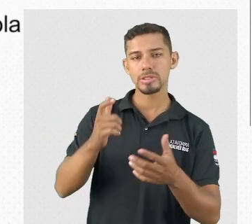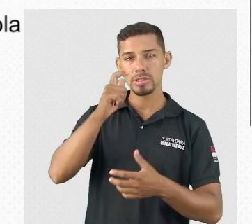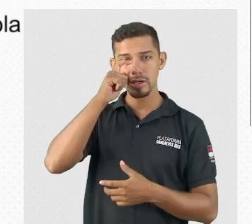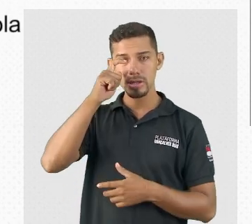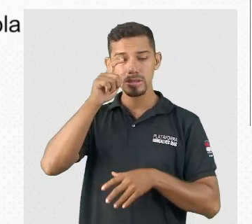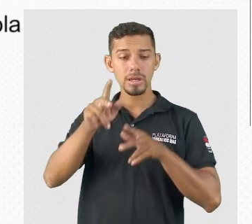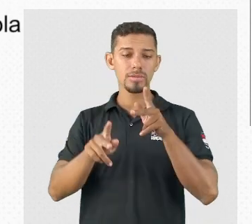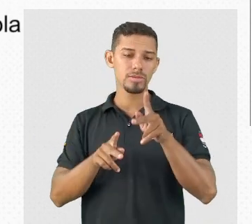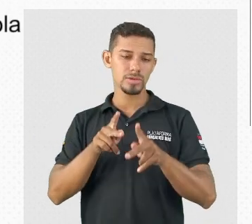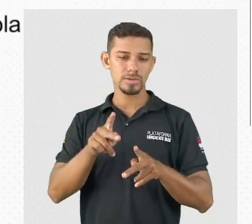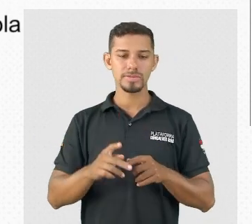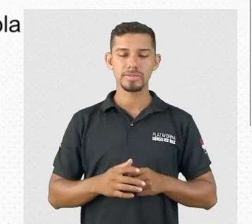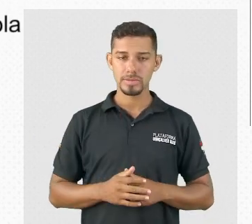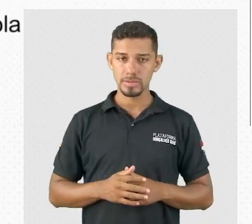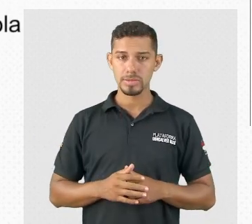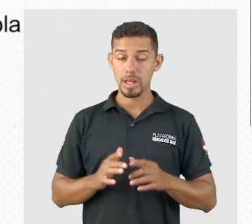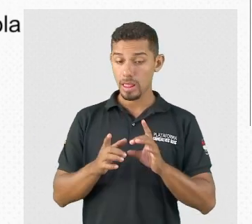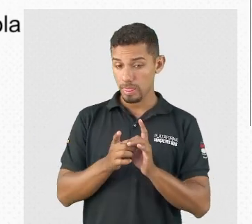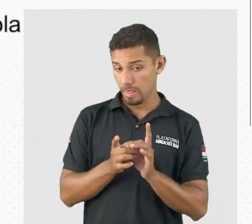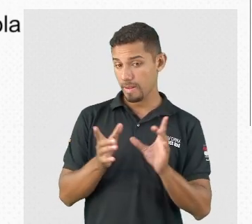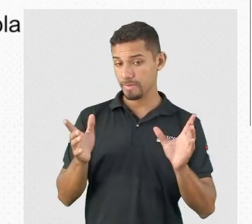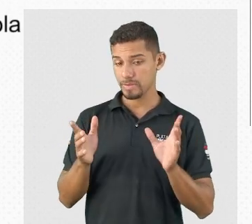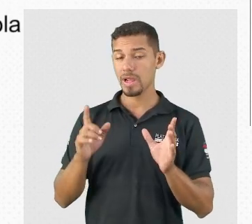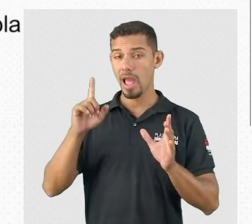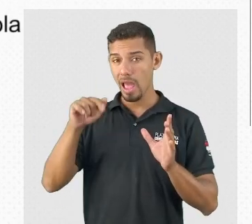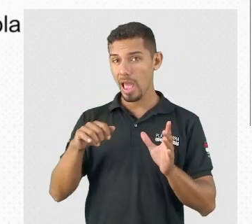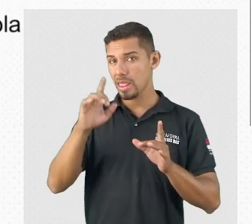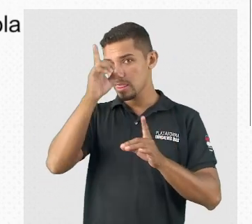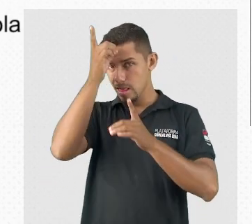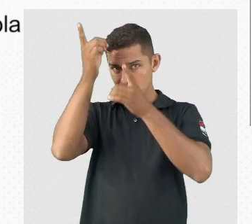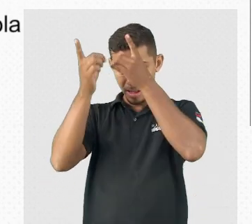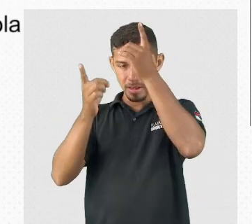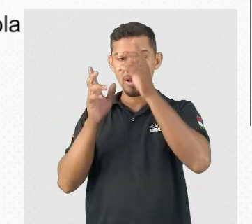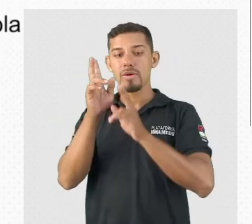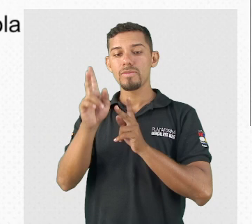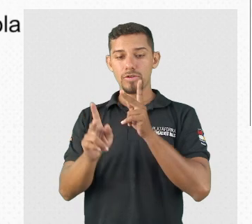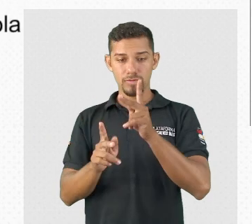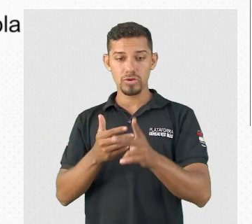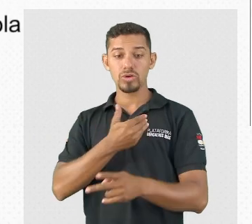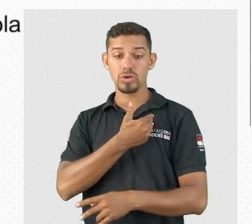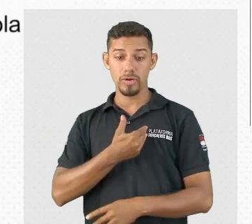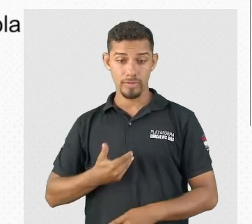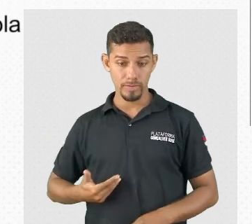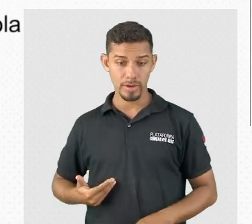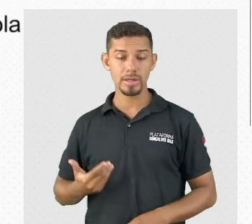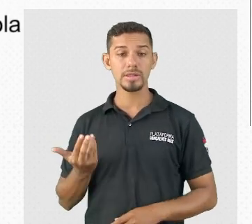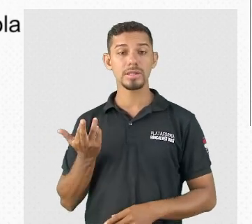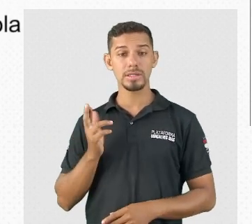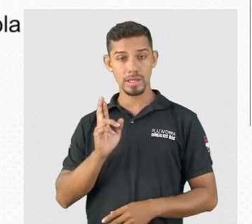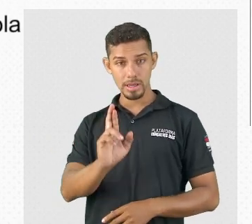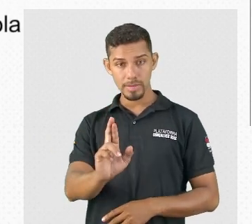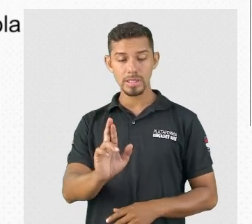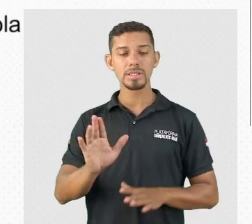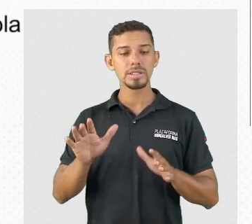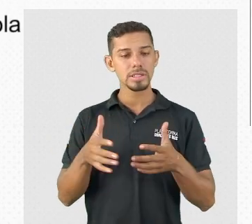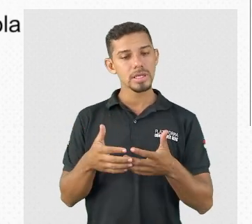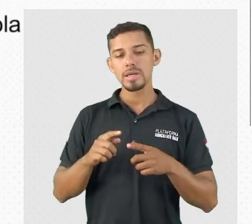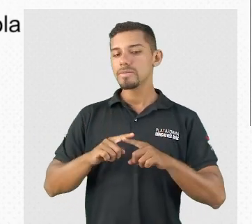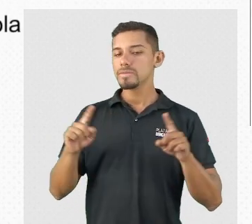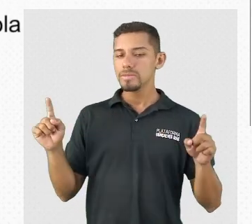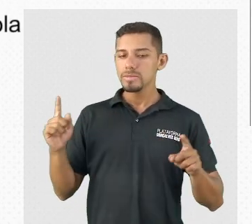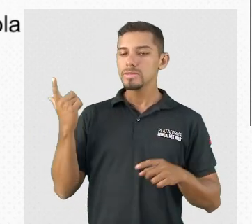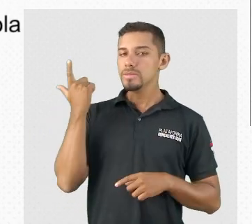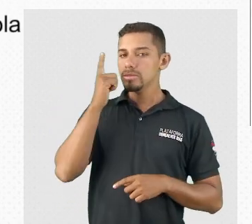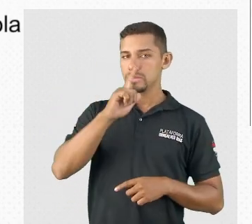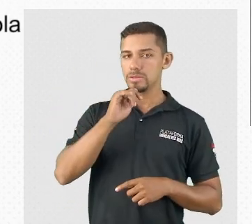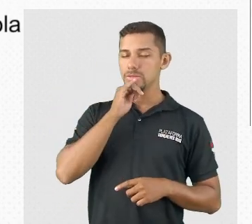população. Então, a democracia, ela é baseada na ideia de que o povo governa por meio desses representantes, mas para que ela